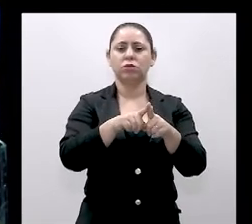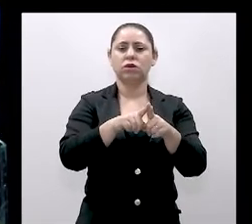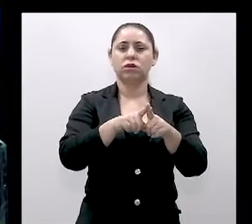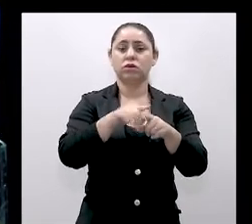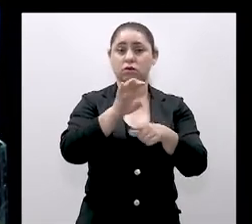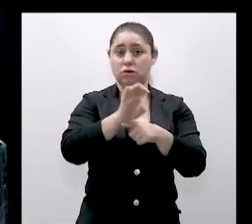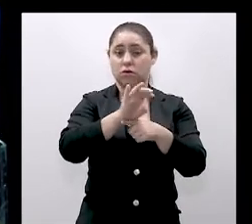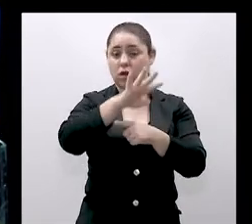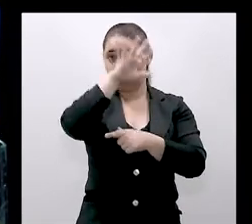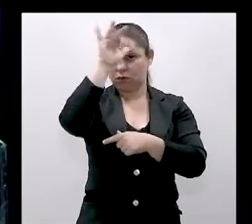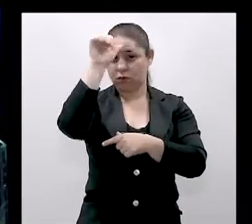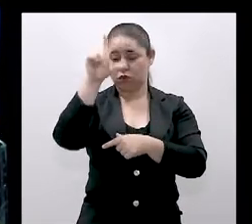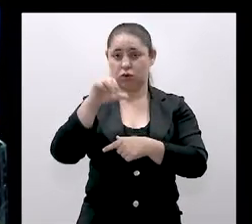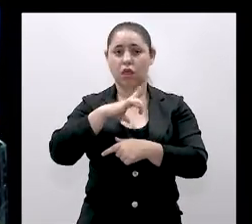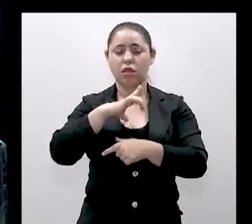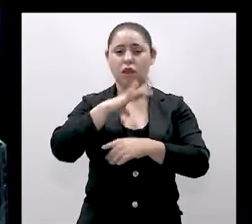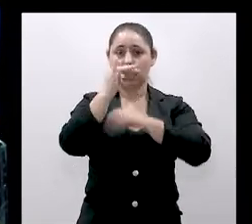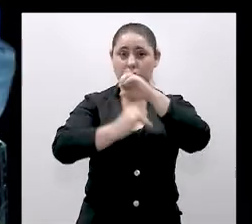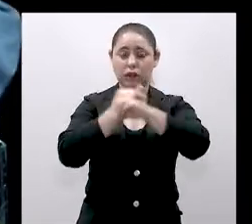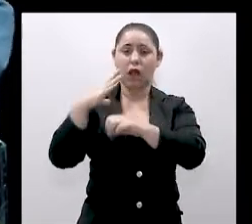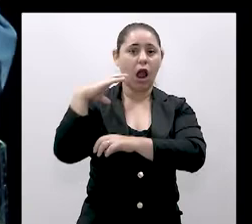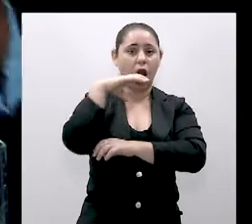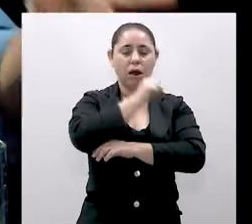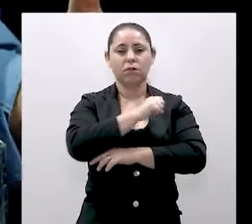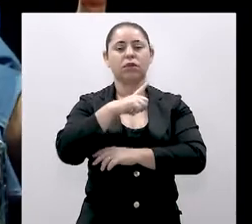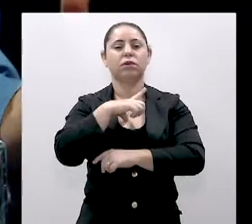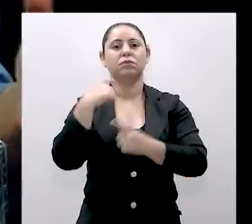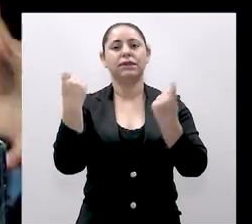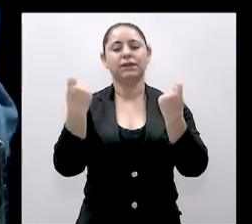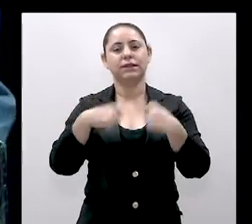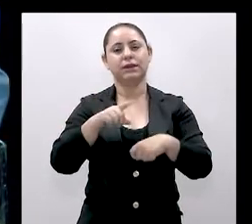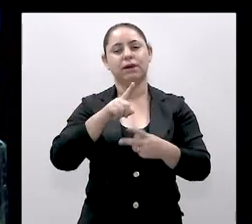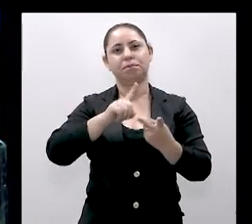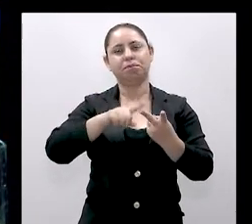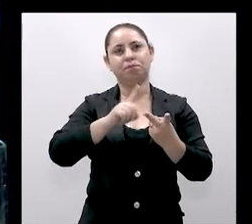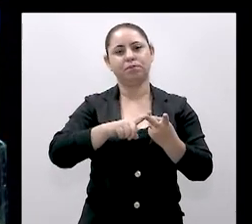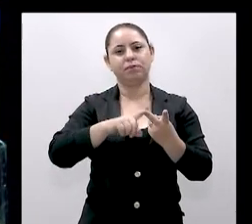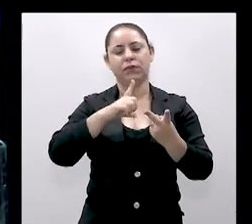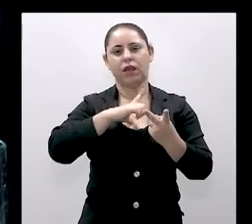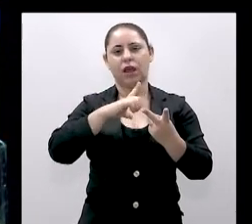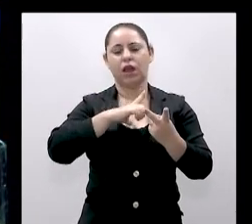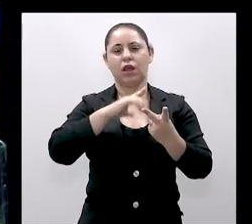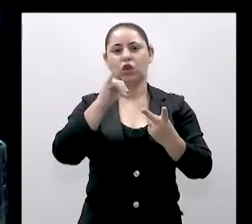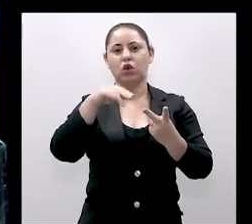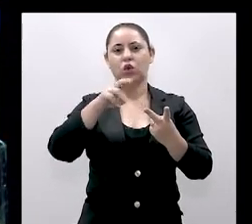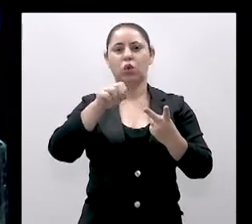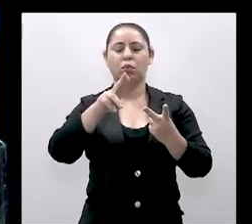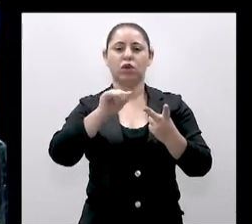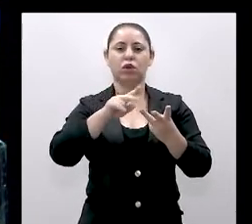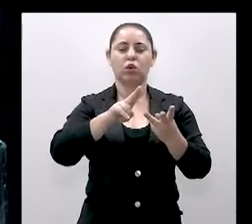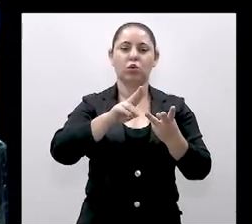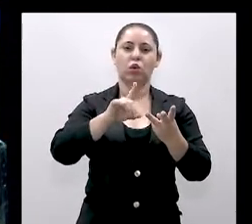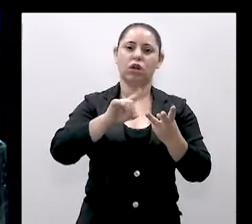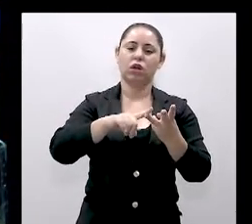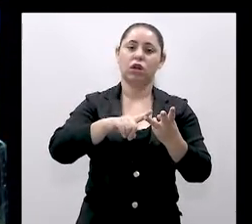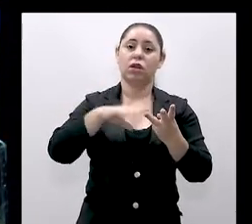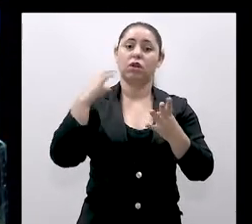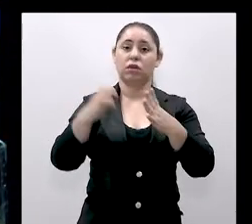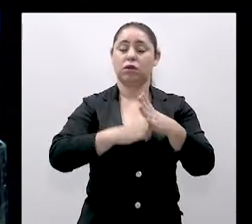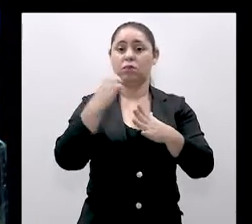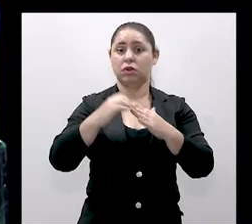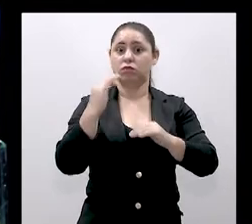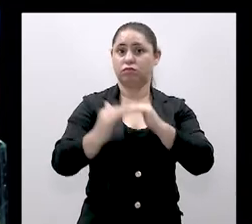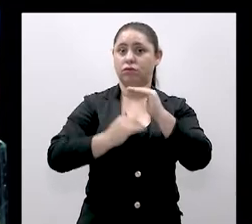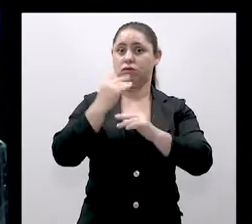é no estado como nosso você tem que ter internet rápida você tem que ter incubadora